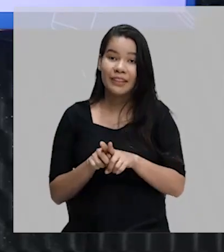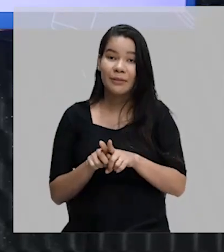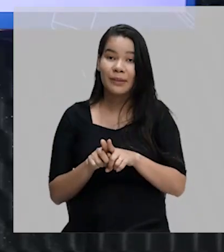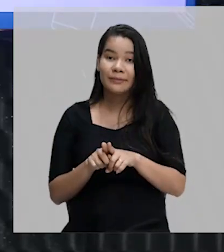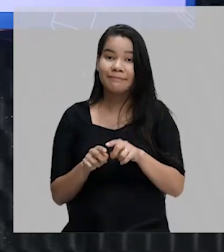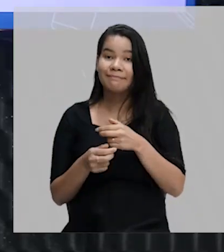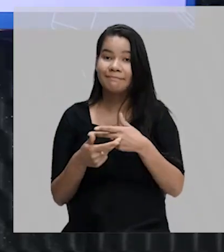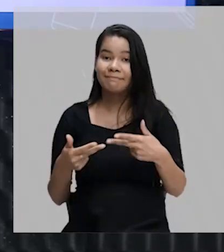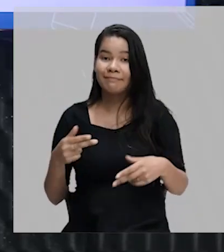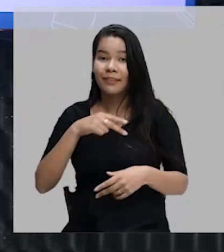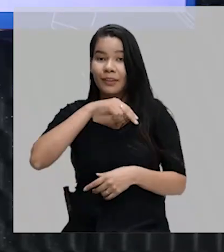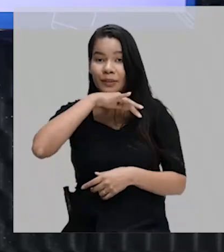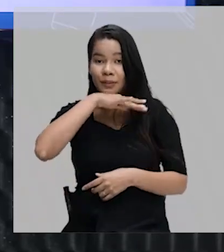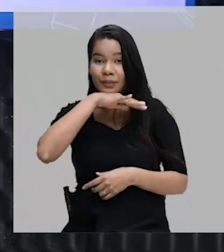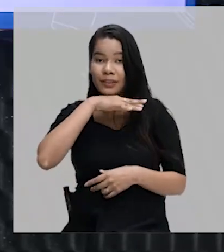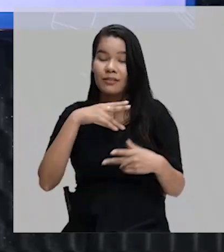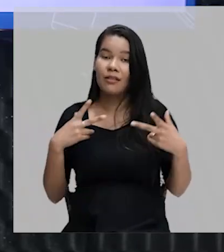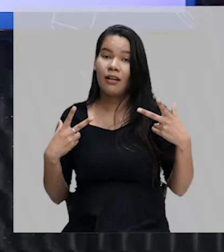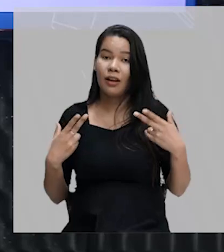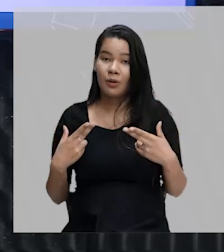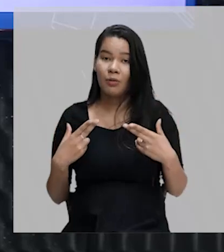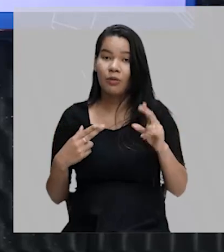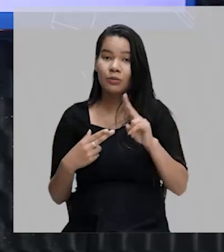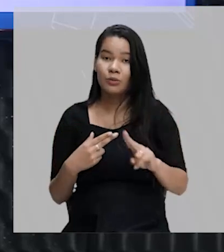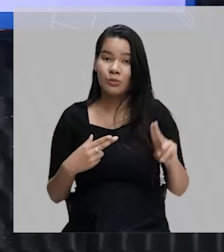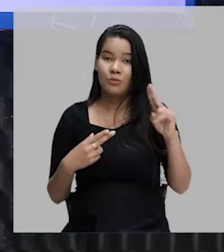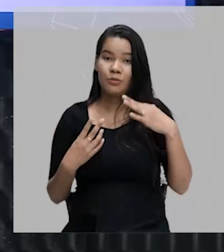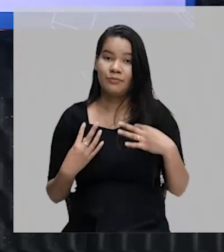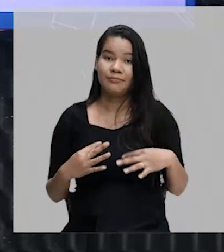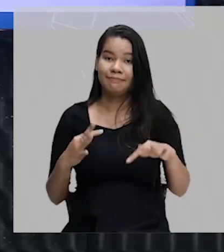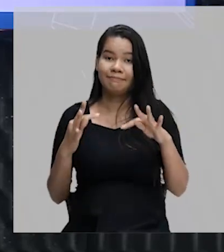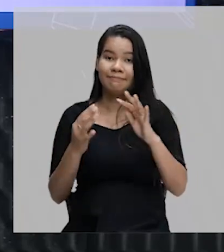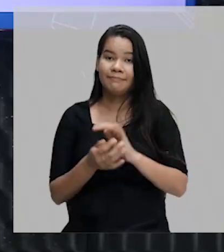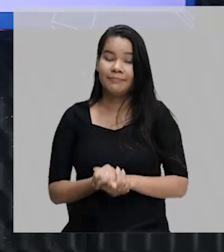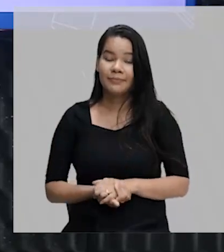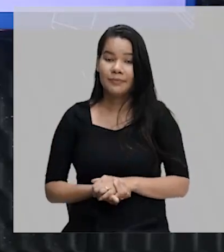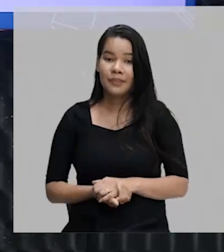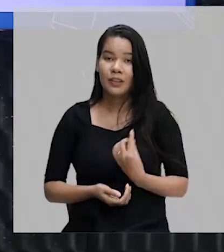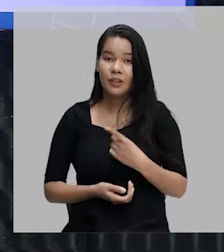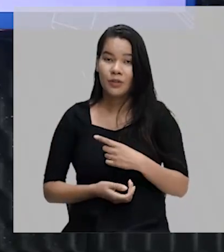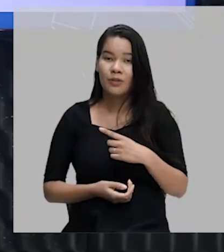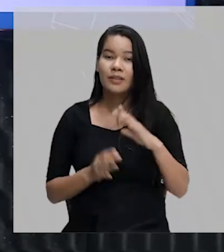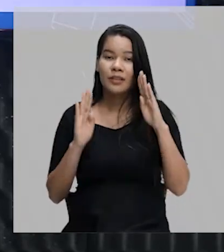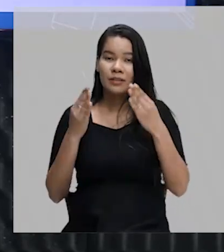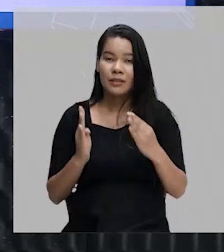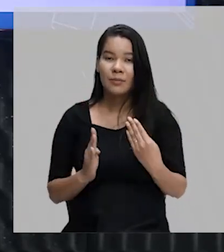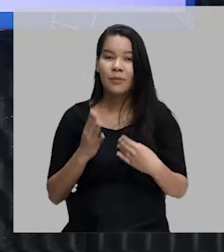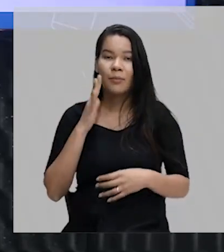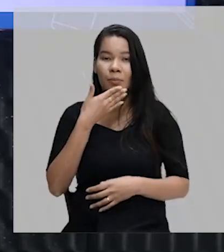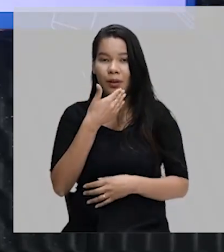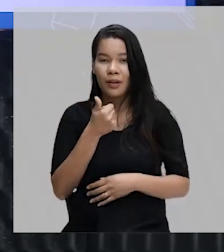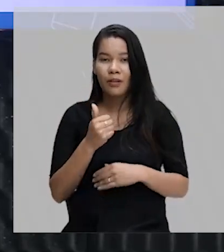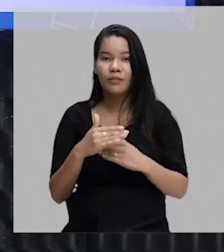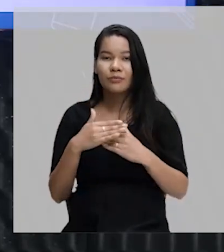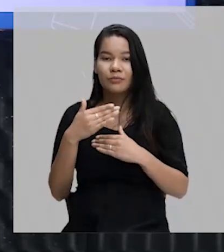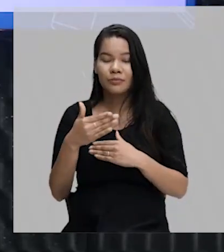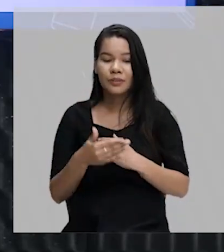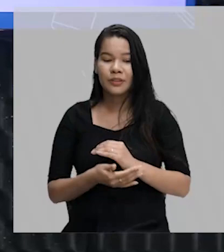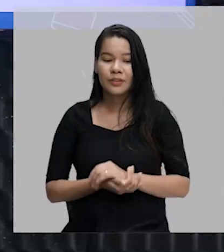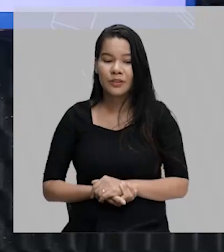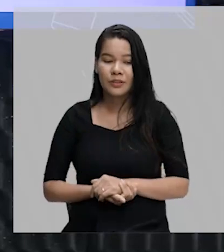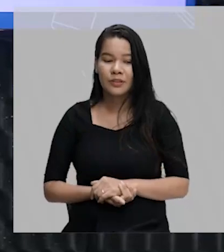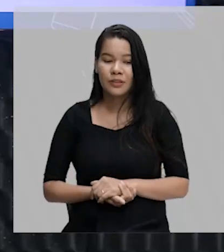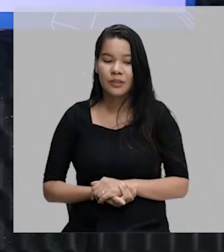benefícios e malefícios. Assim, tem também a questão da tecnologia. E nós vamos ver isso mais na frente. Vamos continuar aqui.